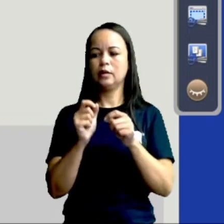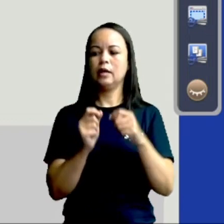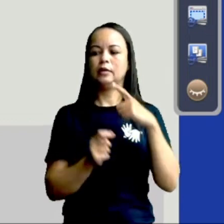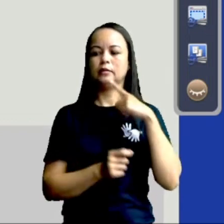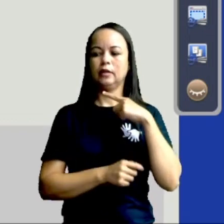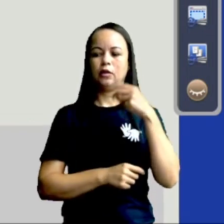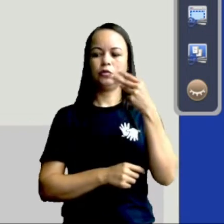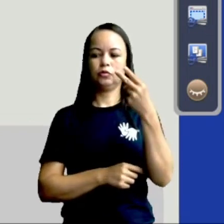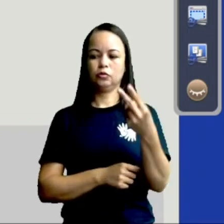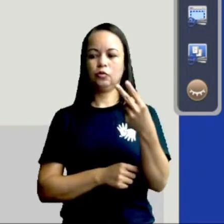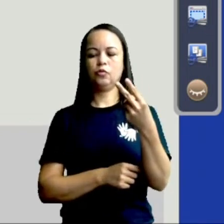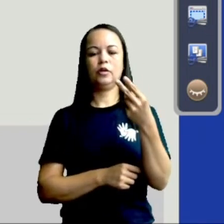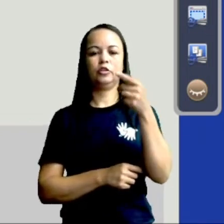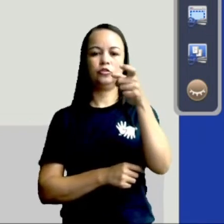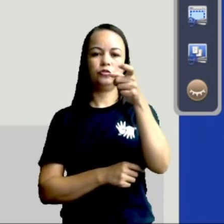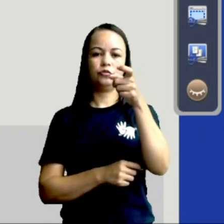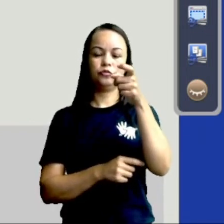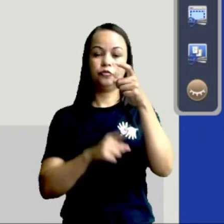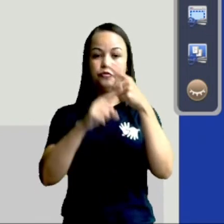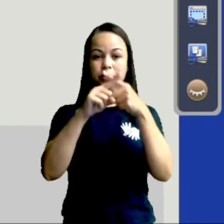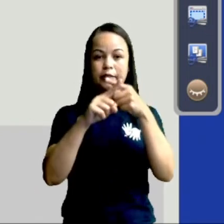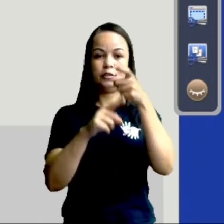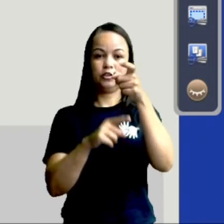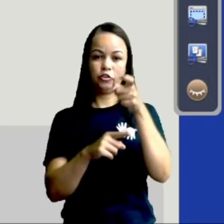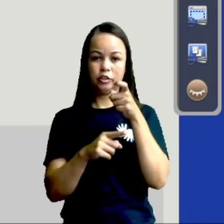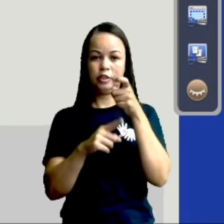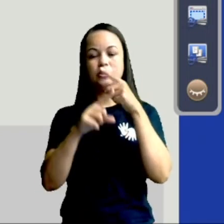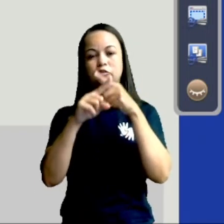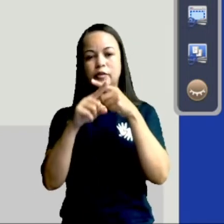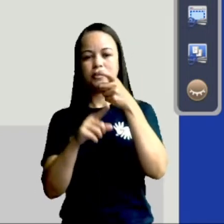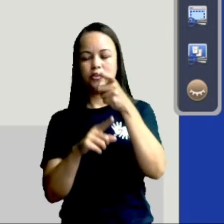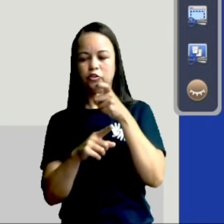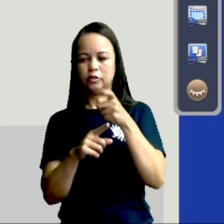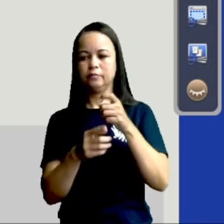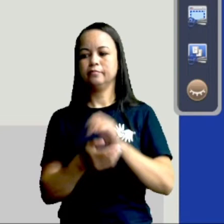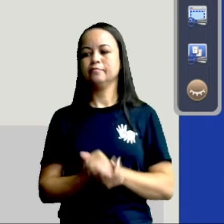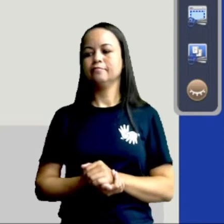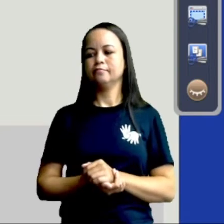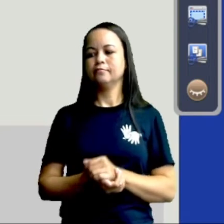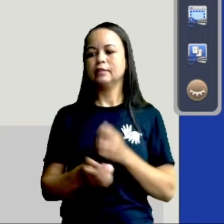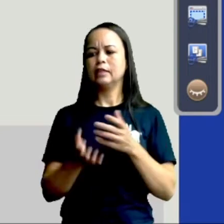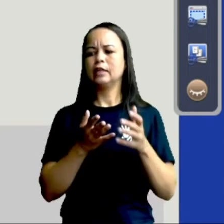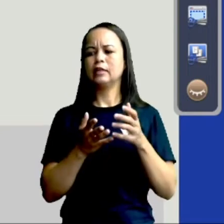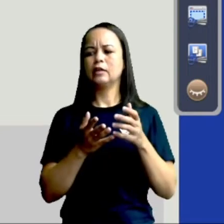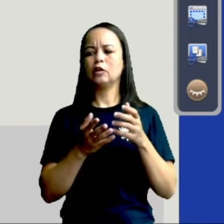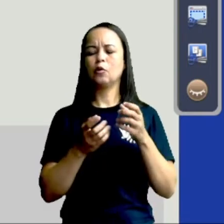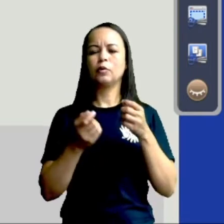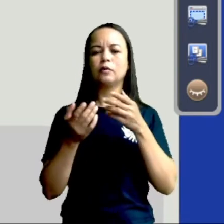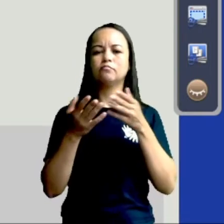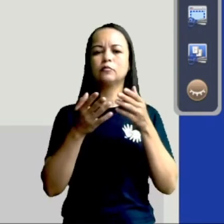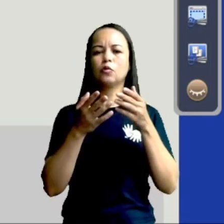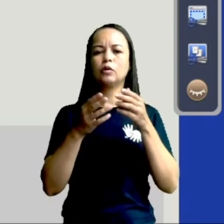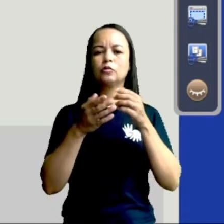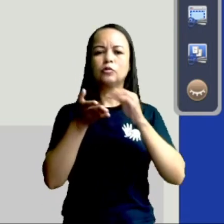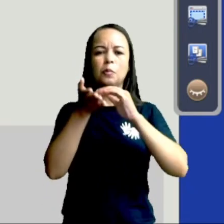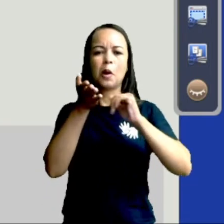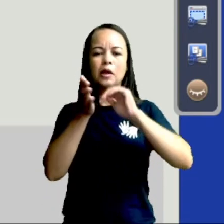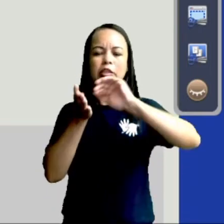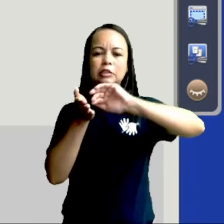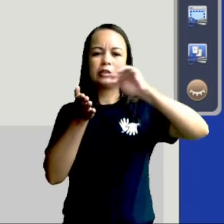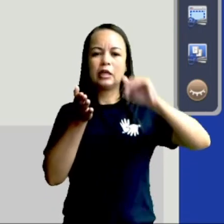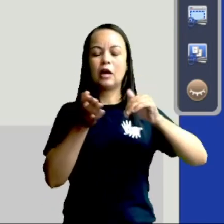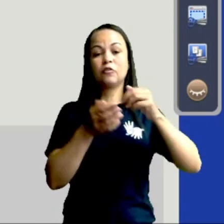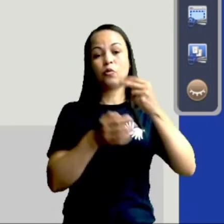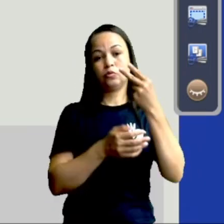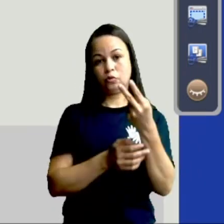vezes x vezes x. Tiramos o x uma vez, botou lá fora. Quem que ficou dessa parcela? Ficou 2